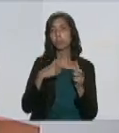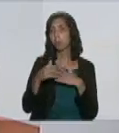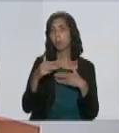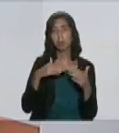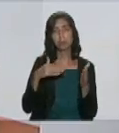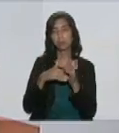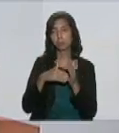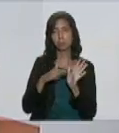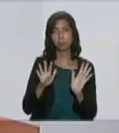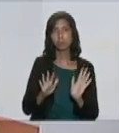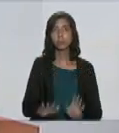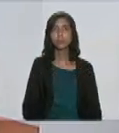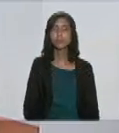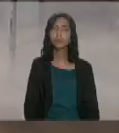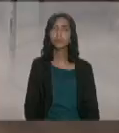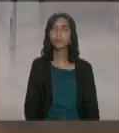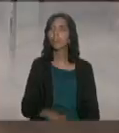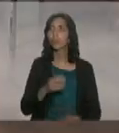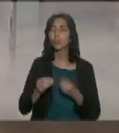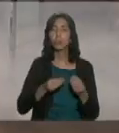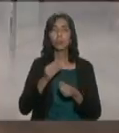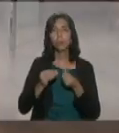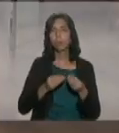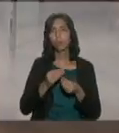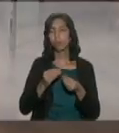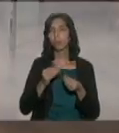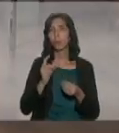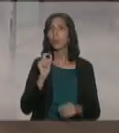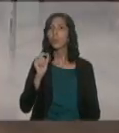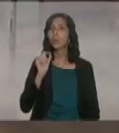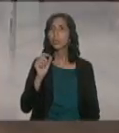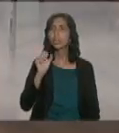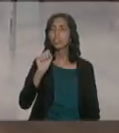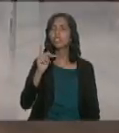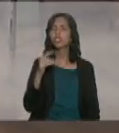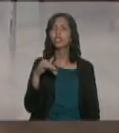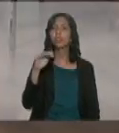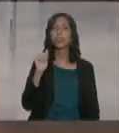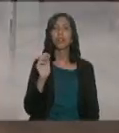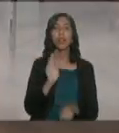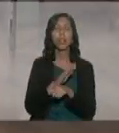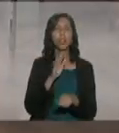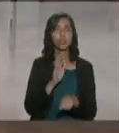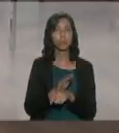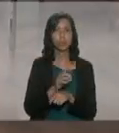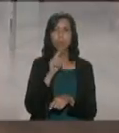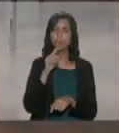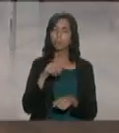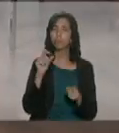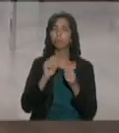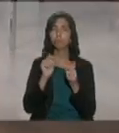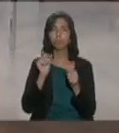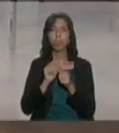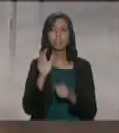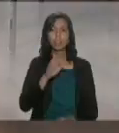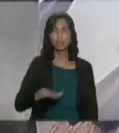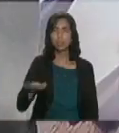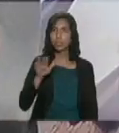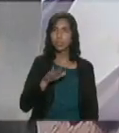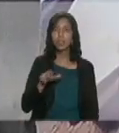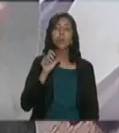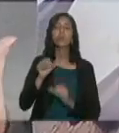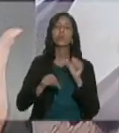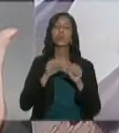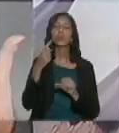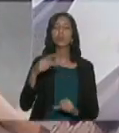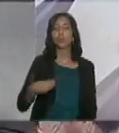fazer até quando quiser. Caroline, como é que tem sido, o que a Chantala tem trazido para você? Você ali aplicando nas crianças, o